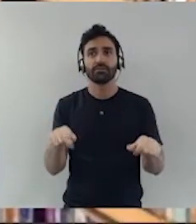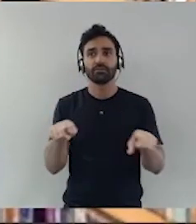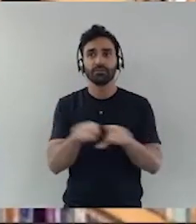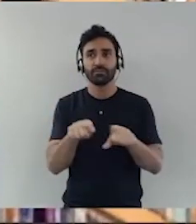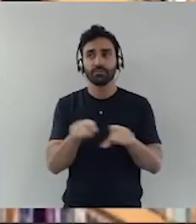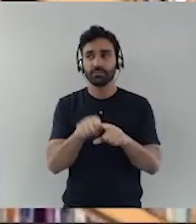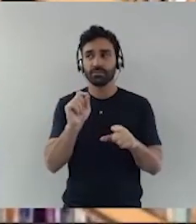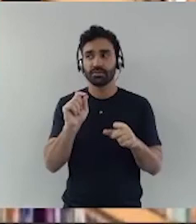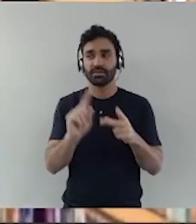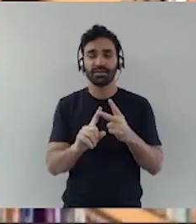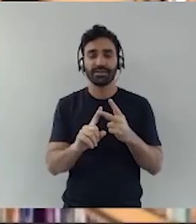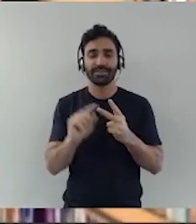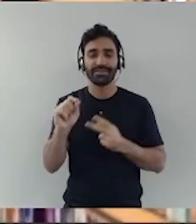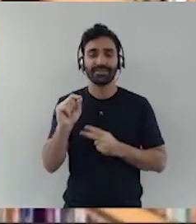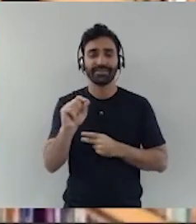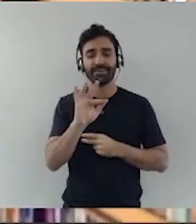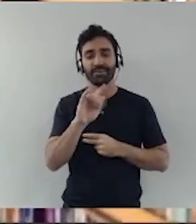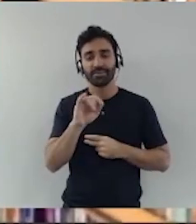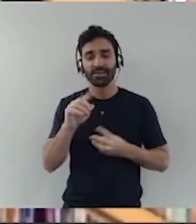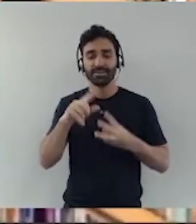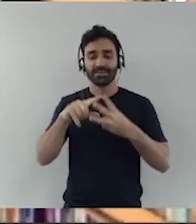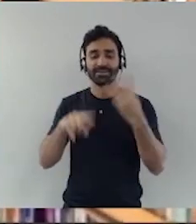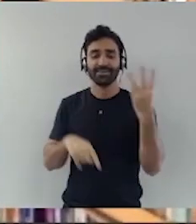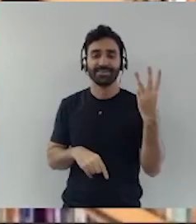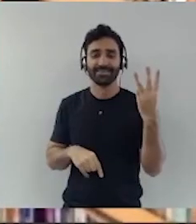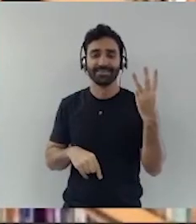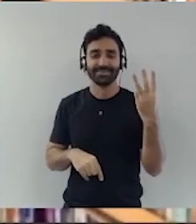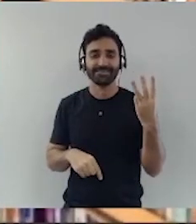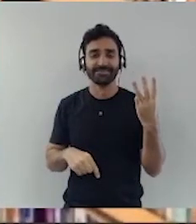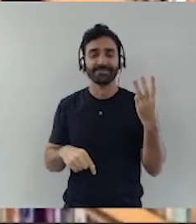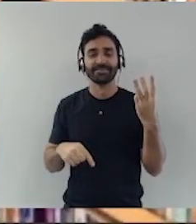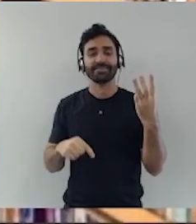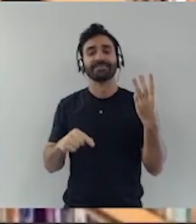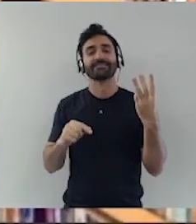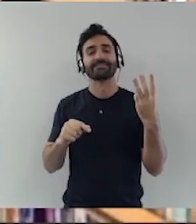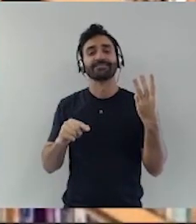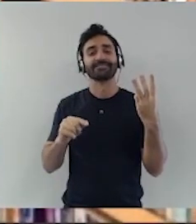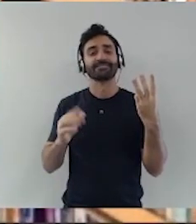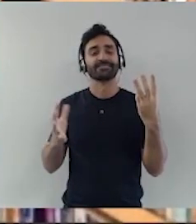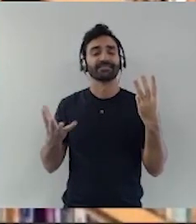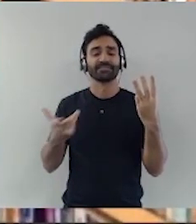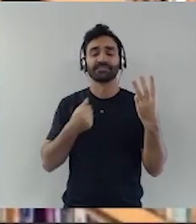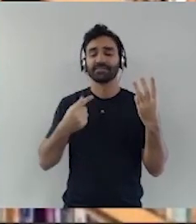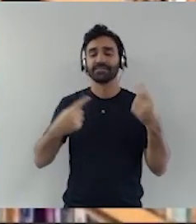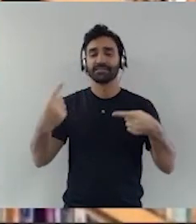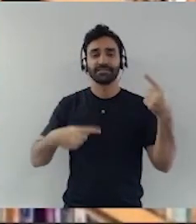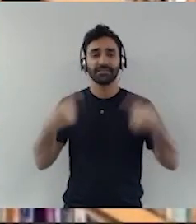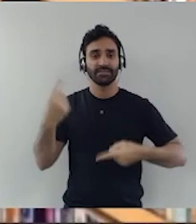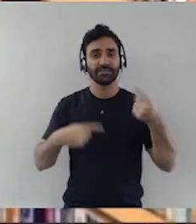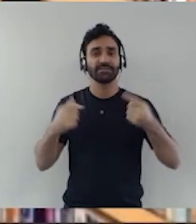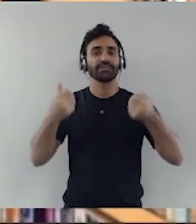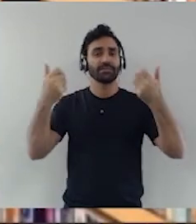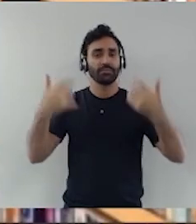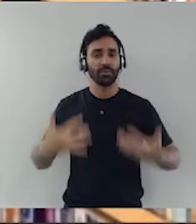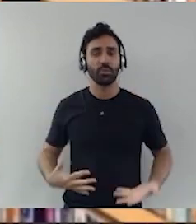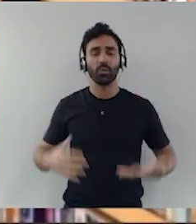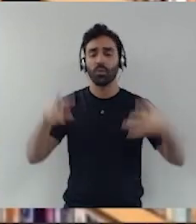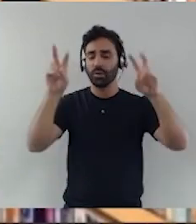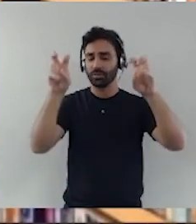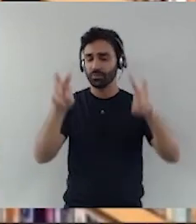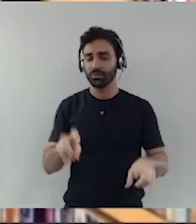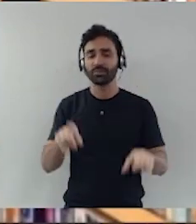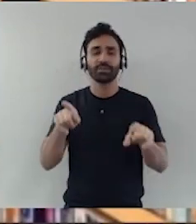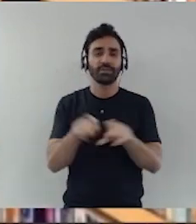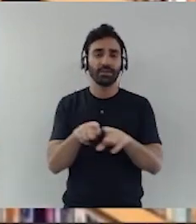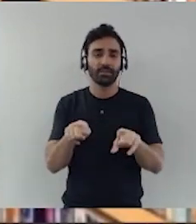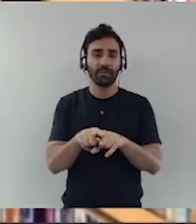ao professor Fabrício, ao professor Marcos, por esse brilhante debate, esclareceu vários assuntos, inclusive